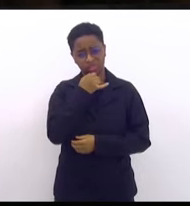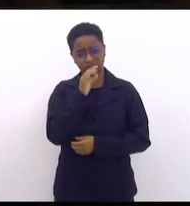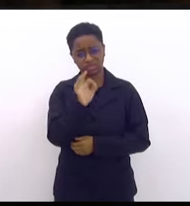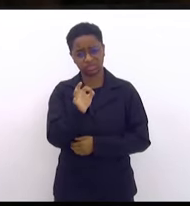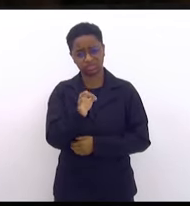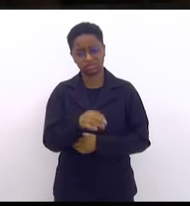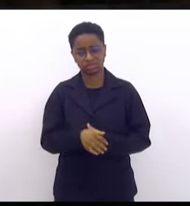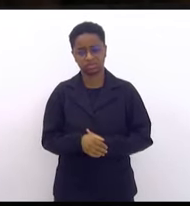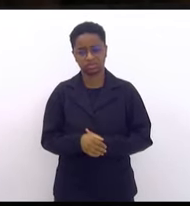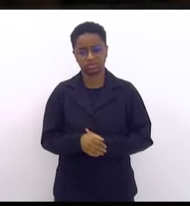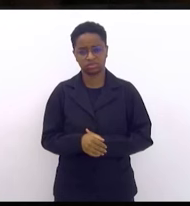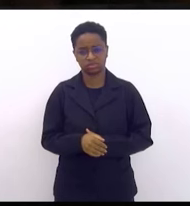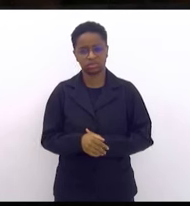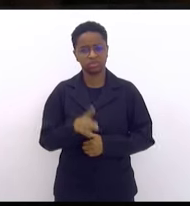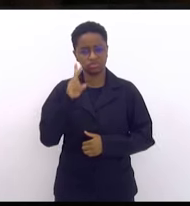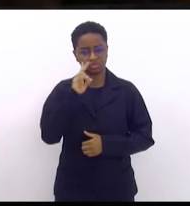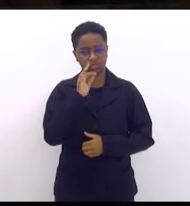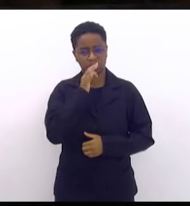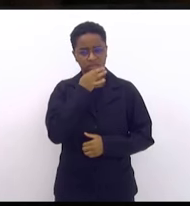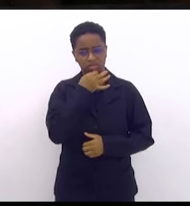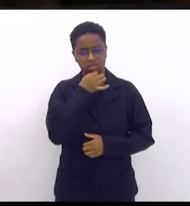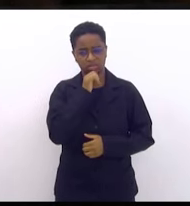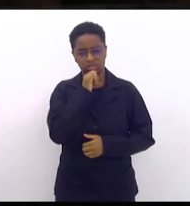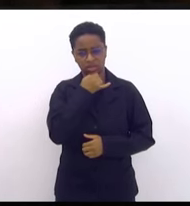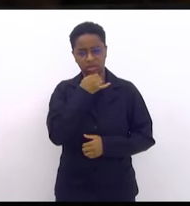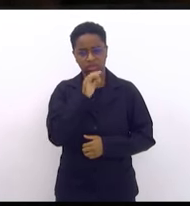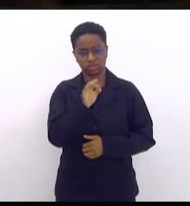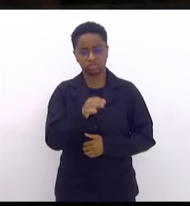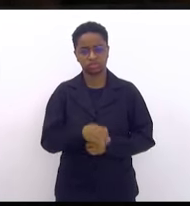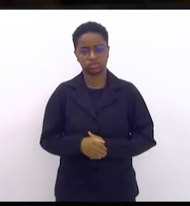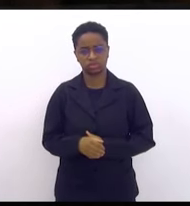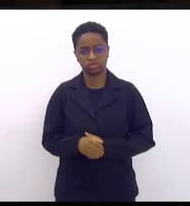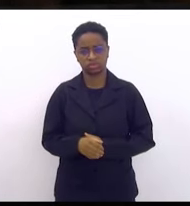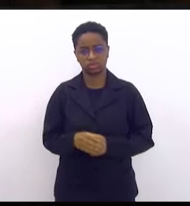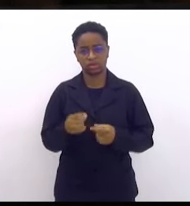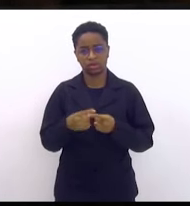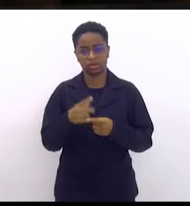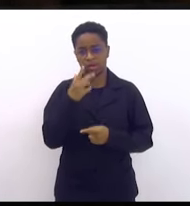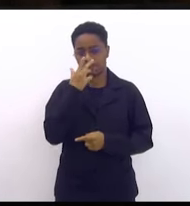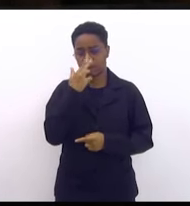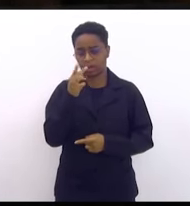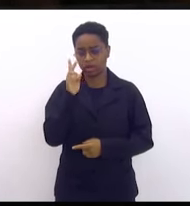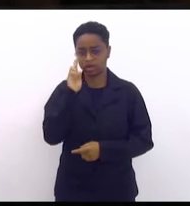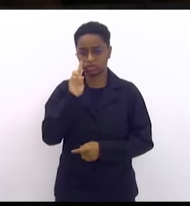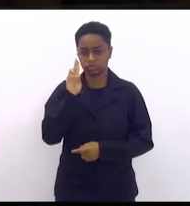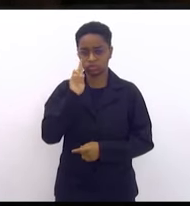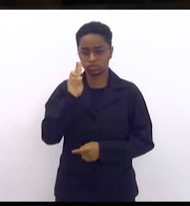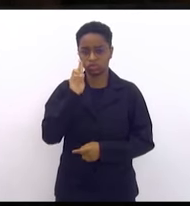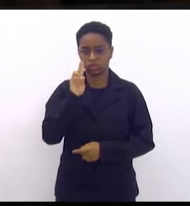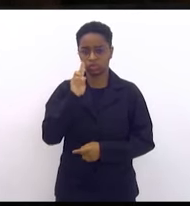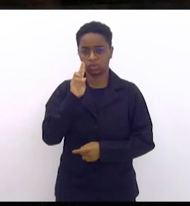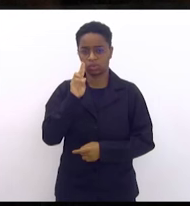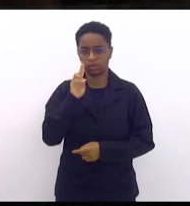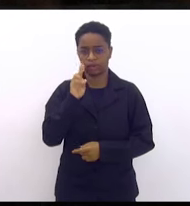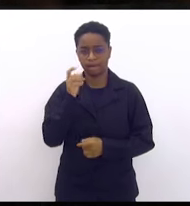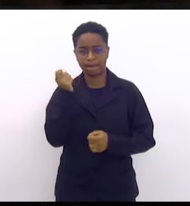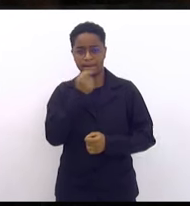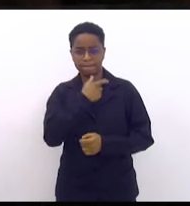né? Que história triste. Parece até história de